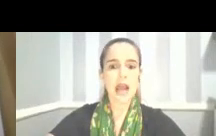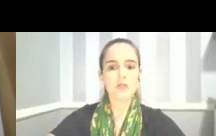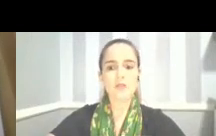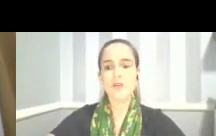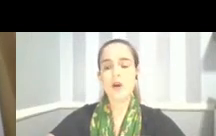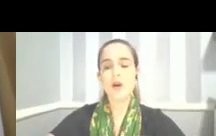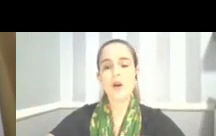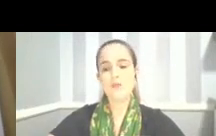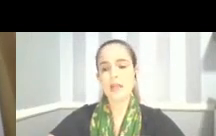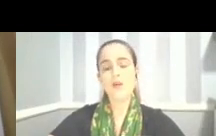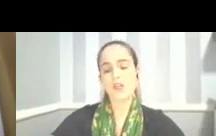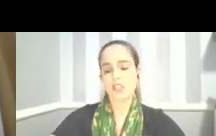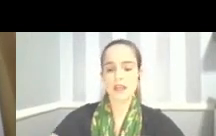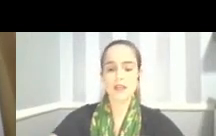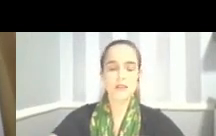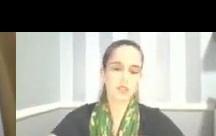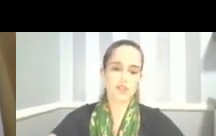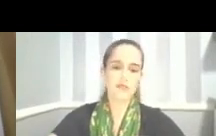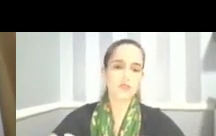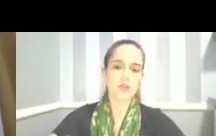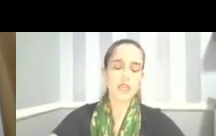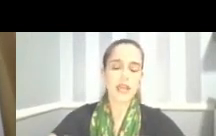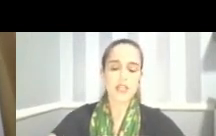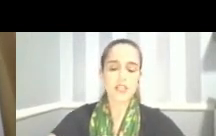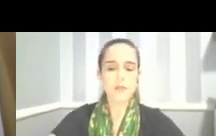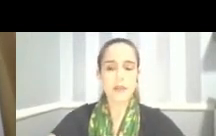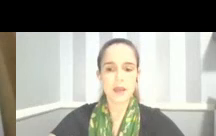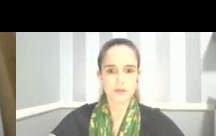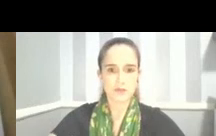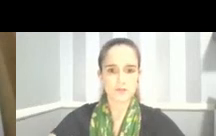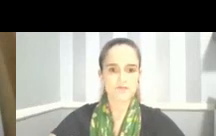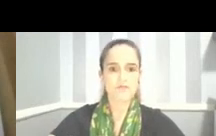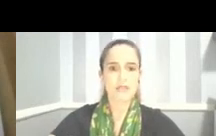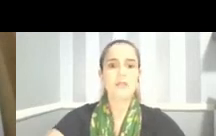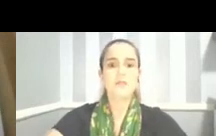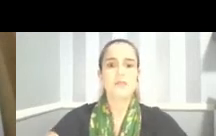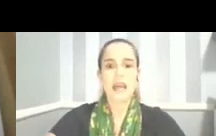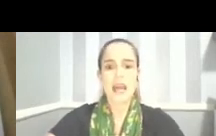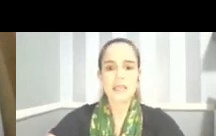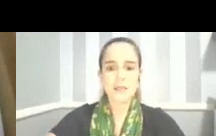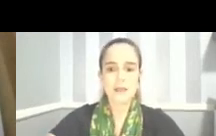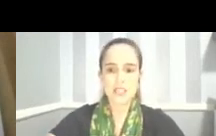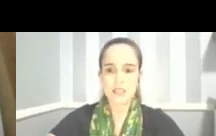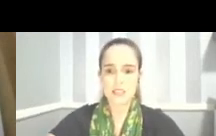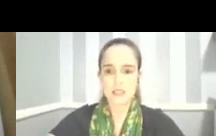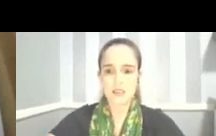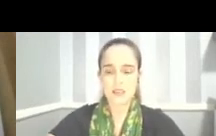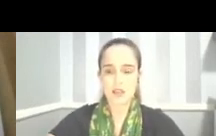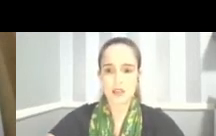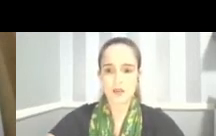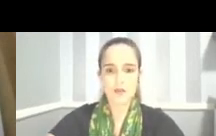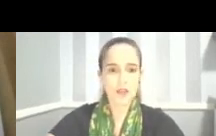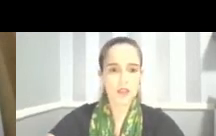no braço ou na coxa, né? A gente só faz torniquete em membros. Tá? Essa